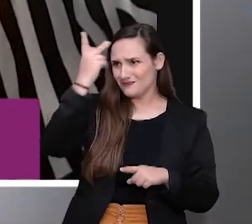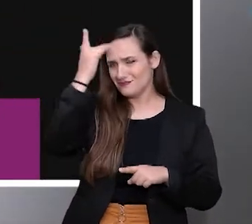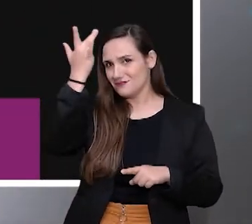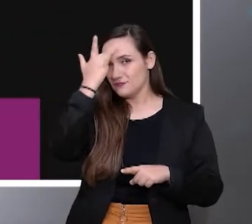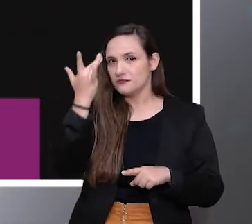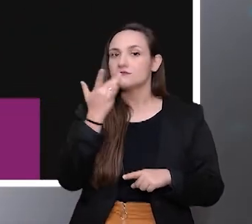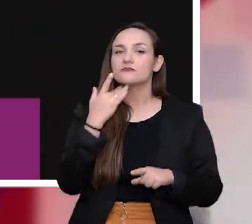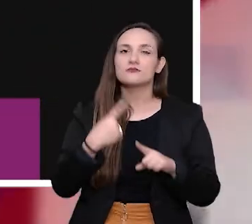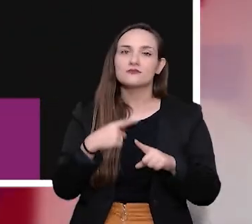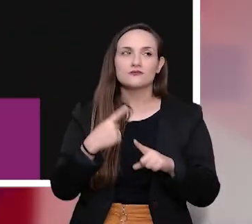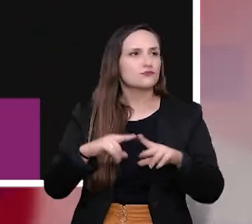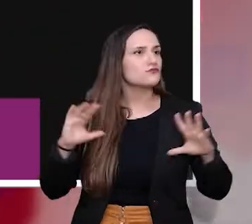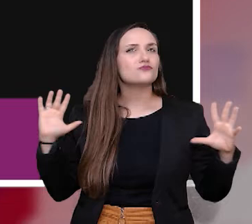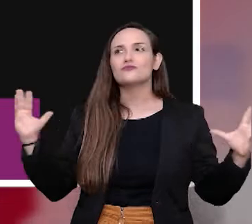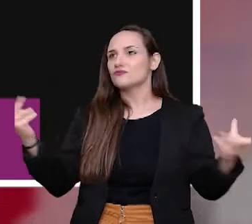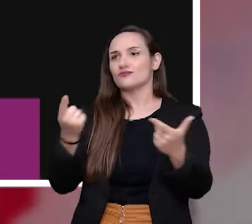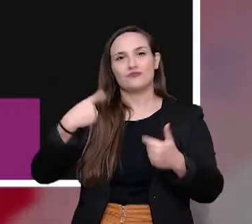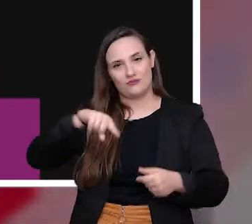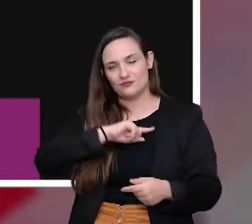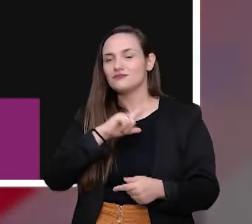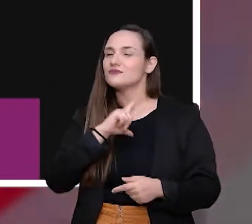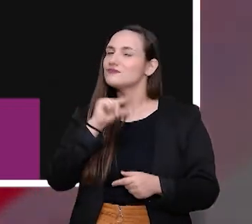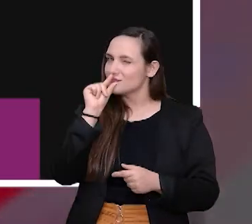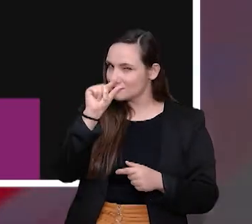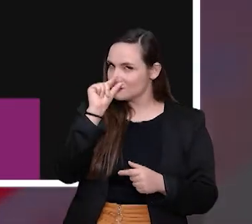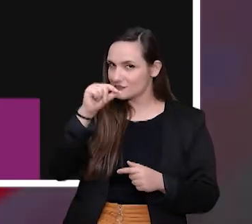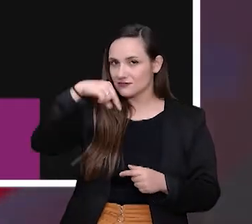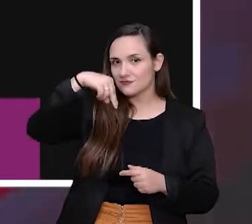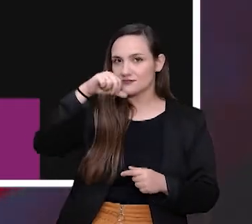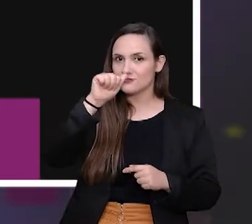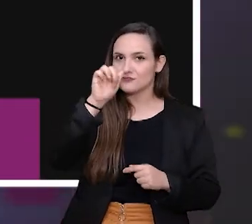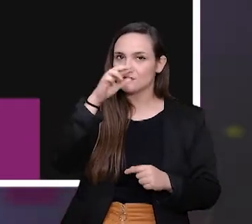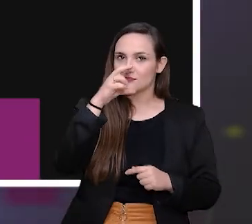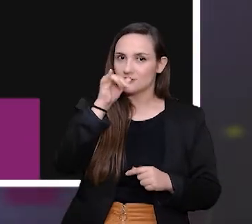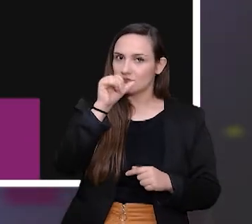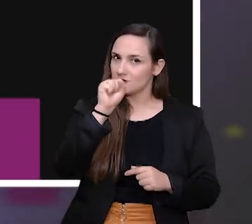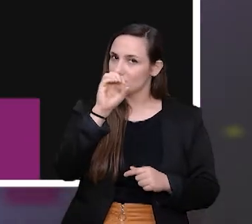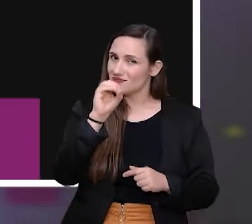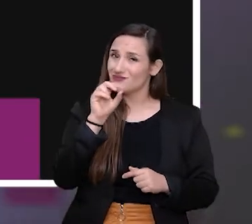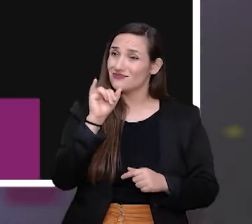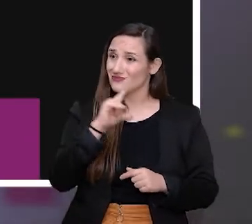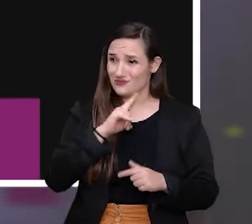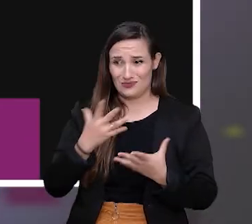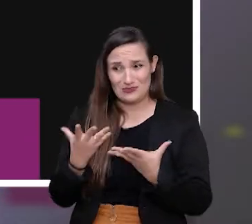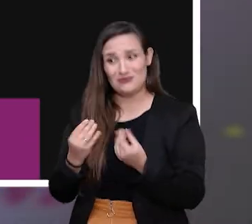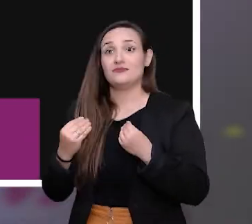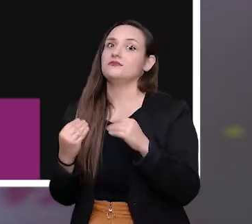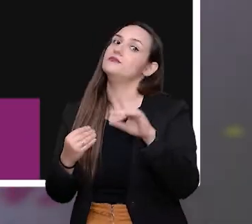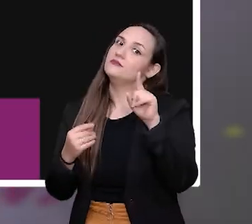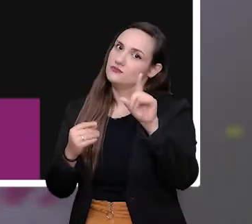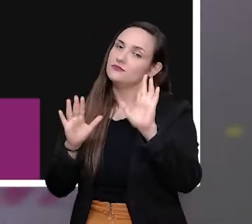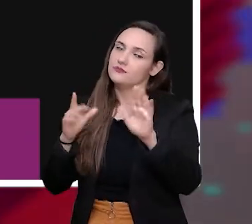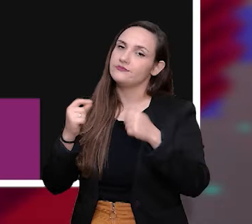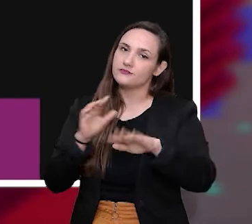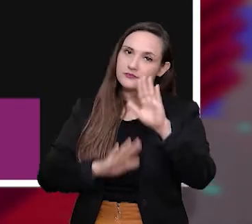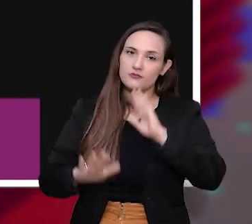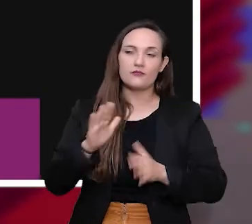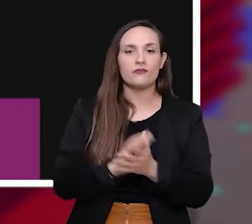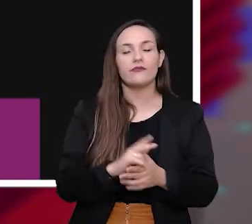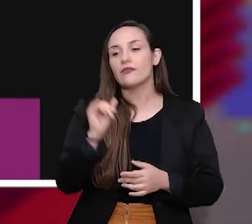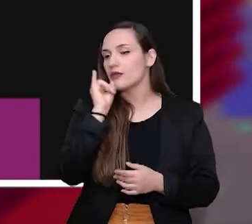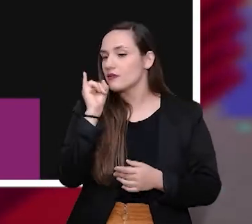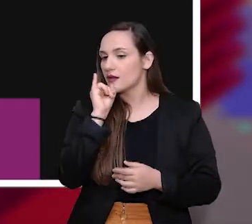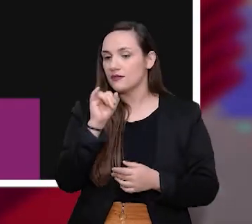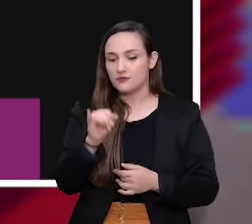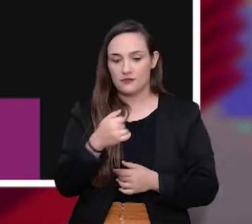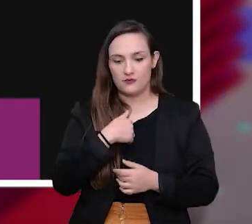normal, todos nós temos um pouquinho de tudo, né? O duro é quando a gente tem muito de uma coisa só. Então, quando a pessoa tem o transtorno da